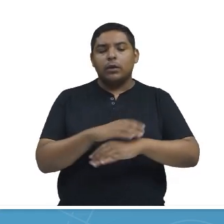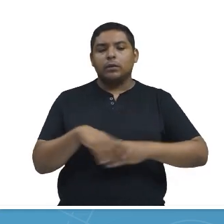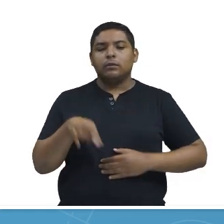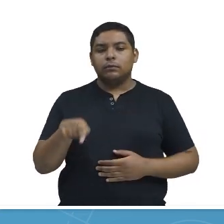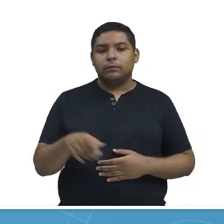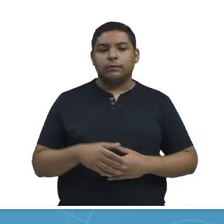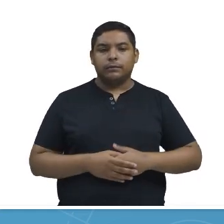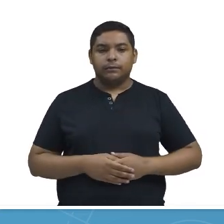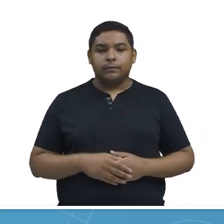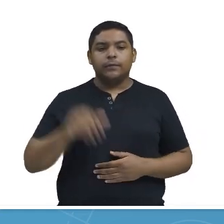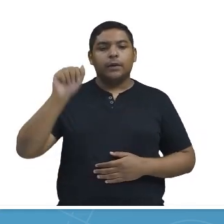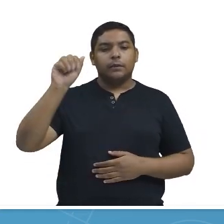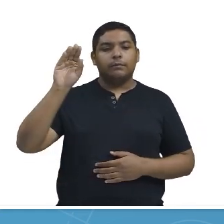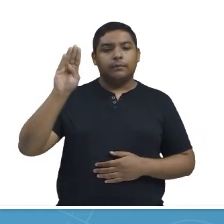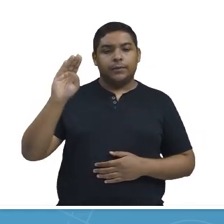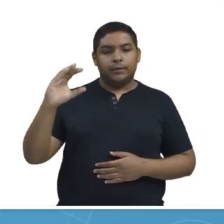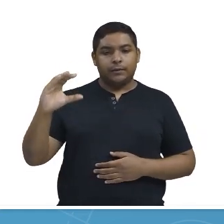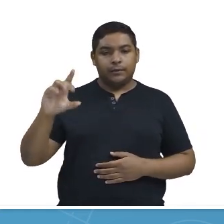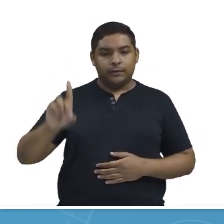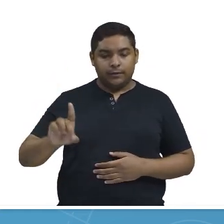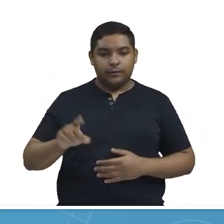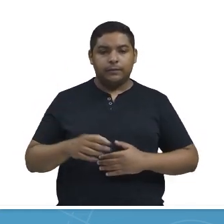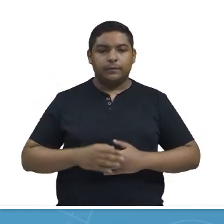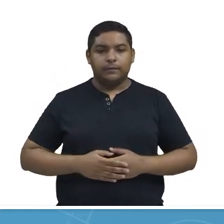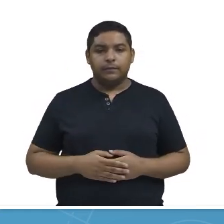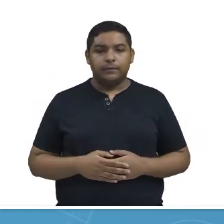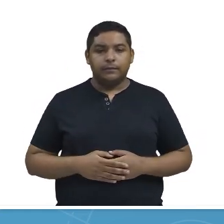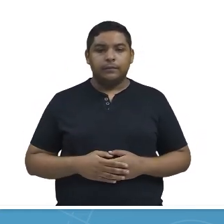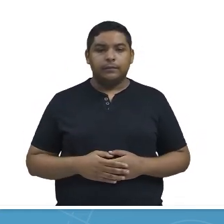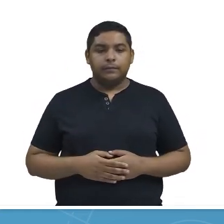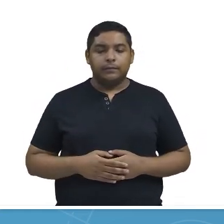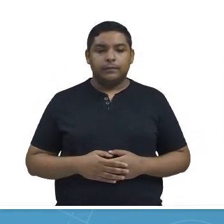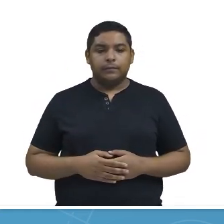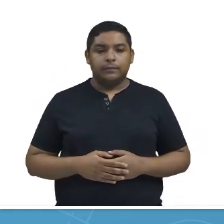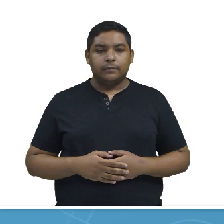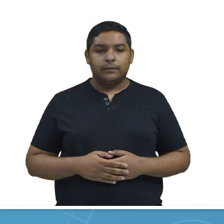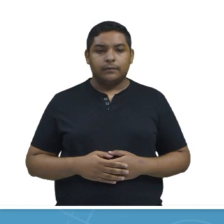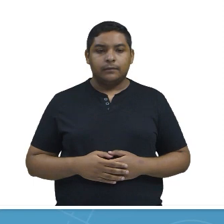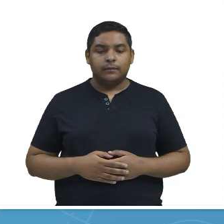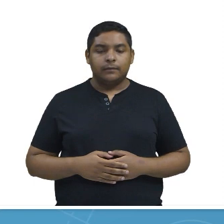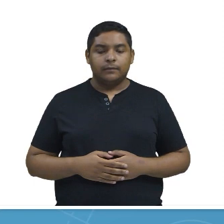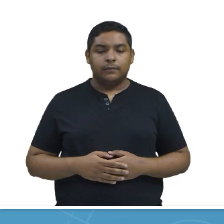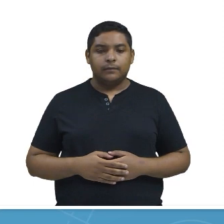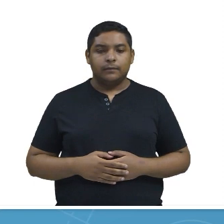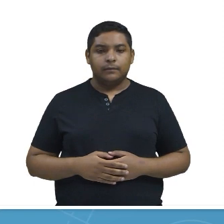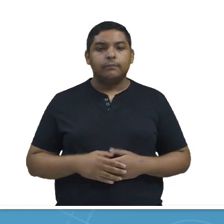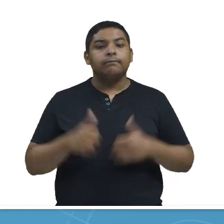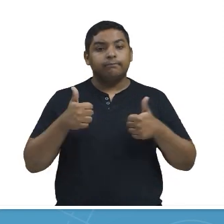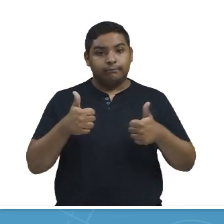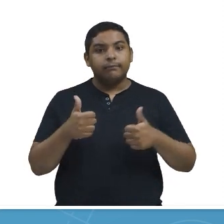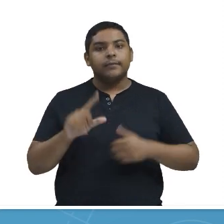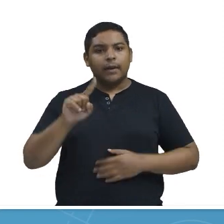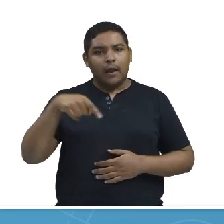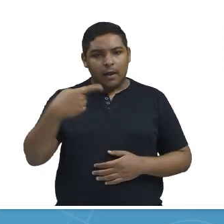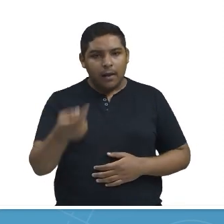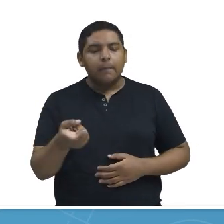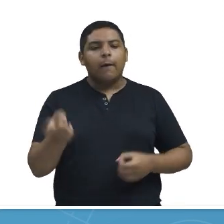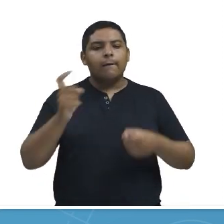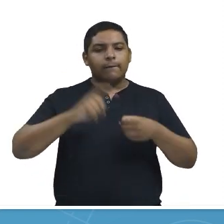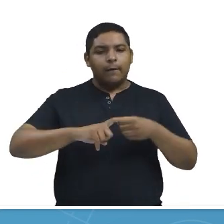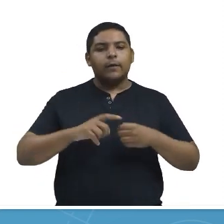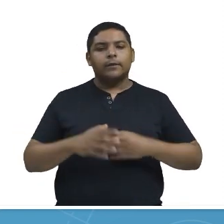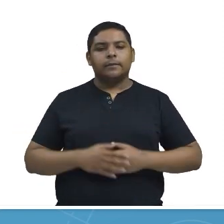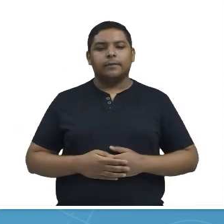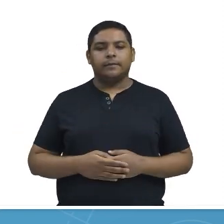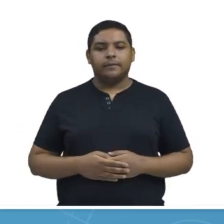essas frases aí, da questão A até a letra D, né? Da letra A até a letra D. Tudo bem? Então, até daqui a pouquinho.